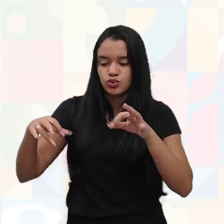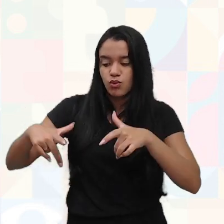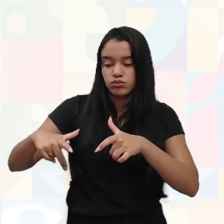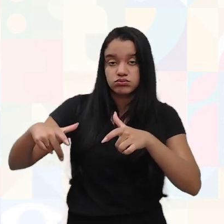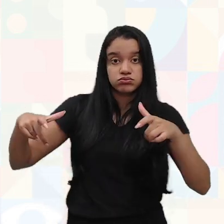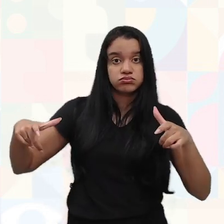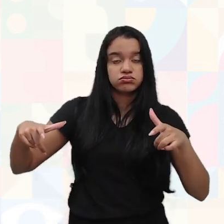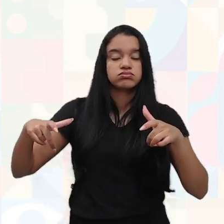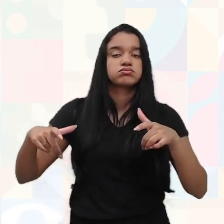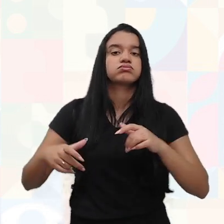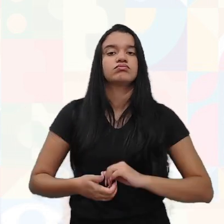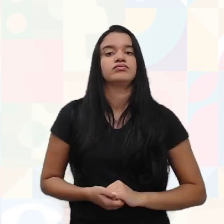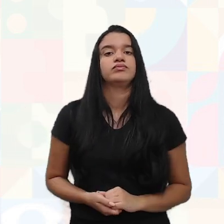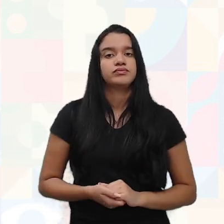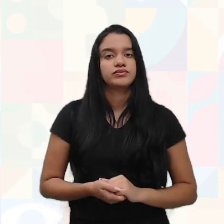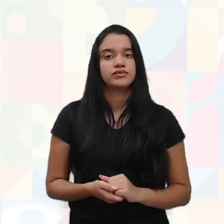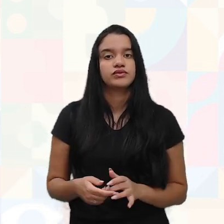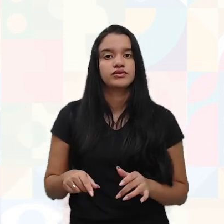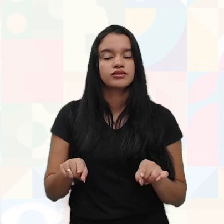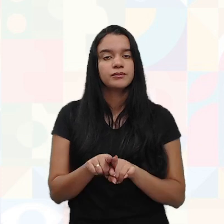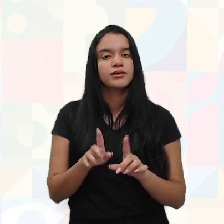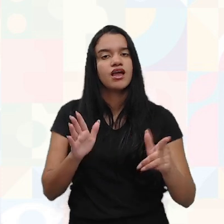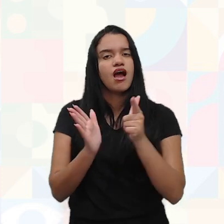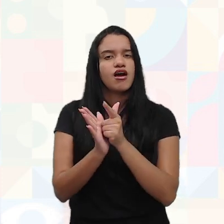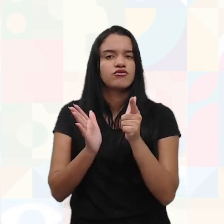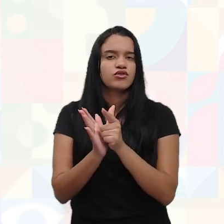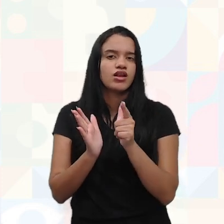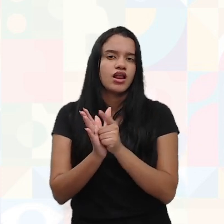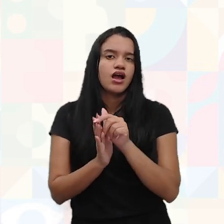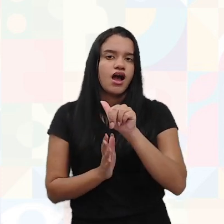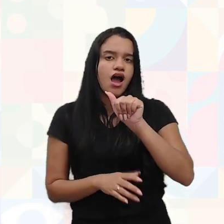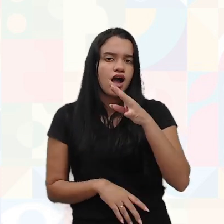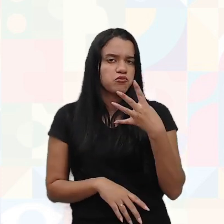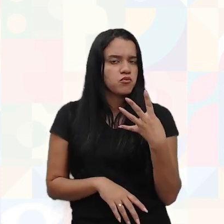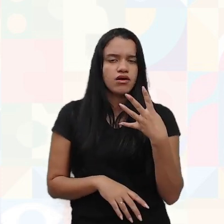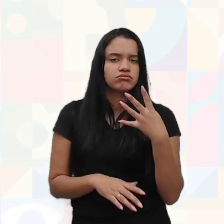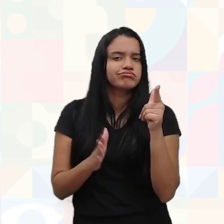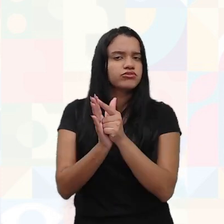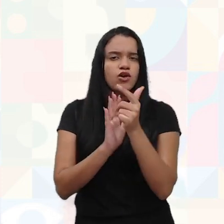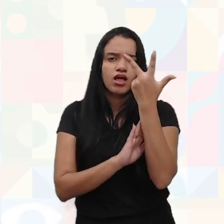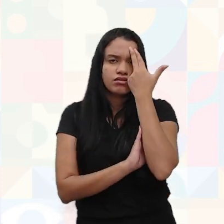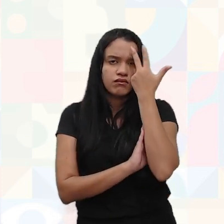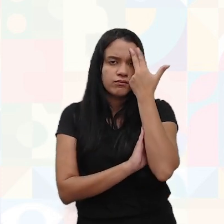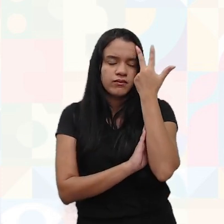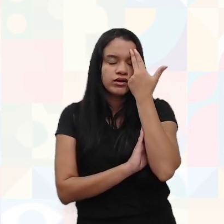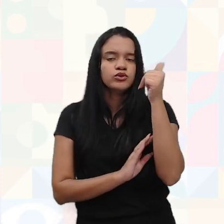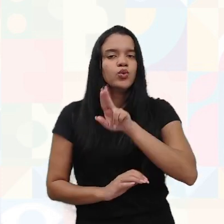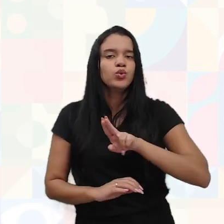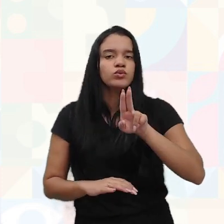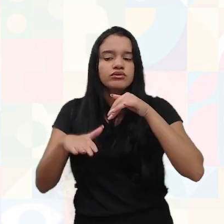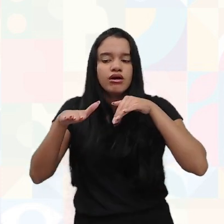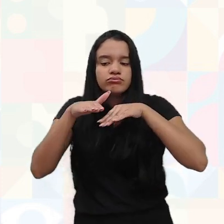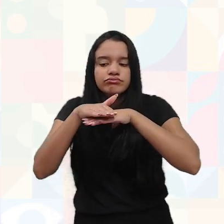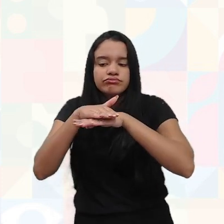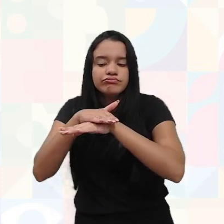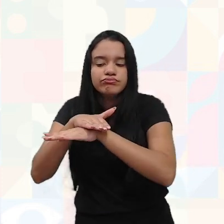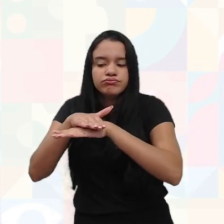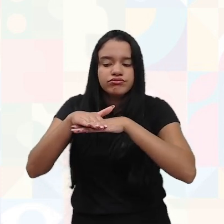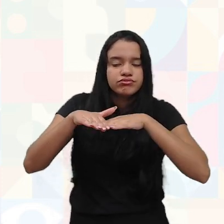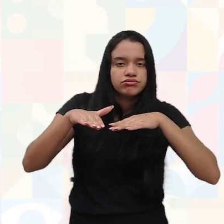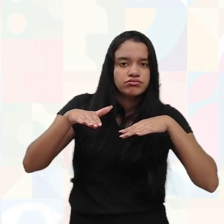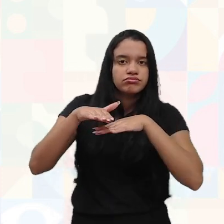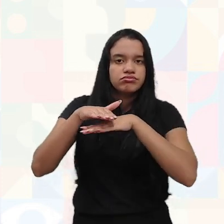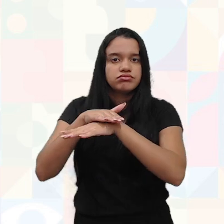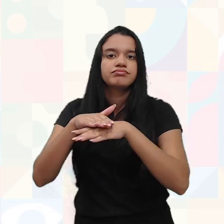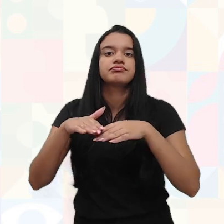né? E o A4, que é a folha normal que a gente utiliza nas impressoras, né, que a gente usa muito para fazer